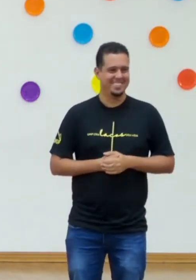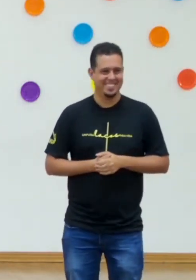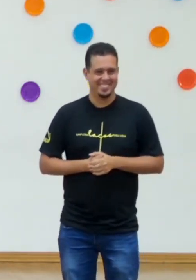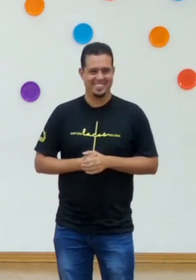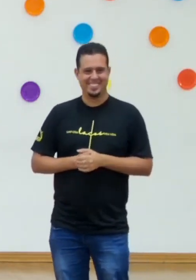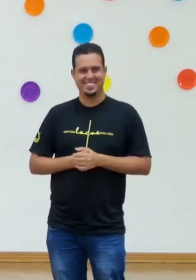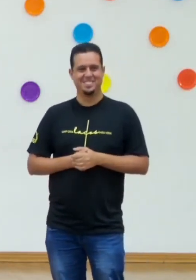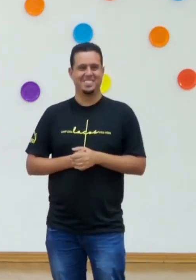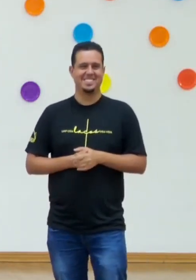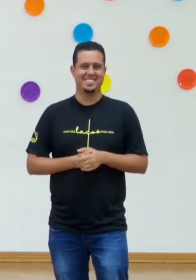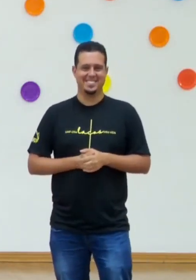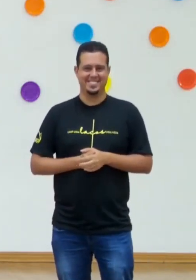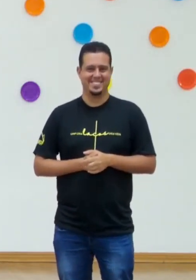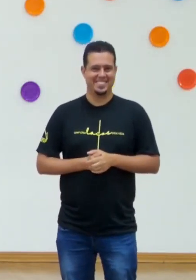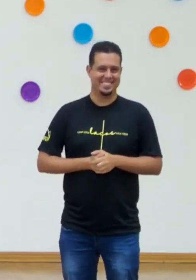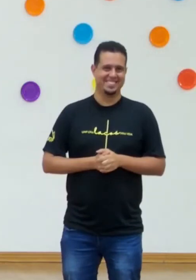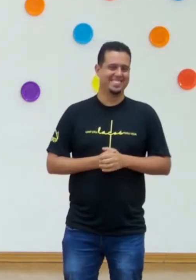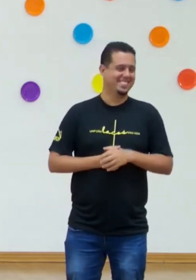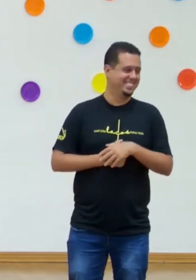Muito bom, muito bom.